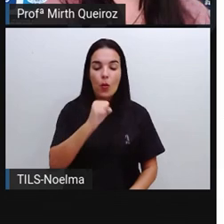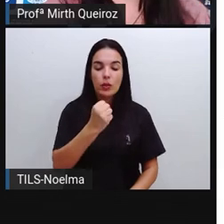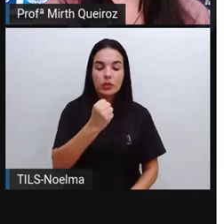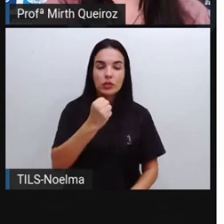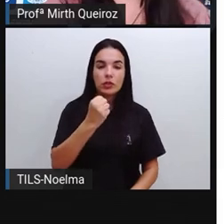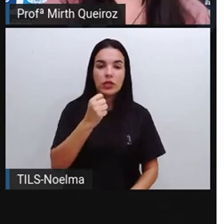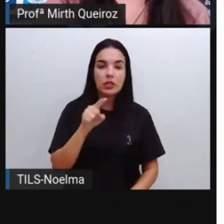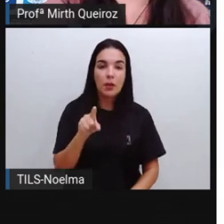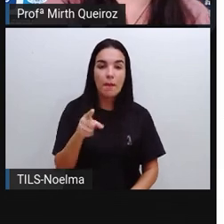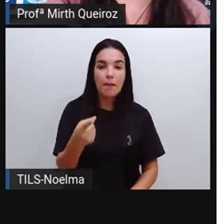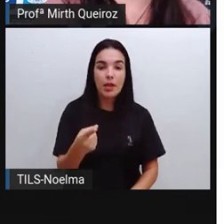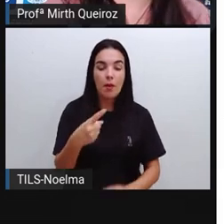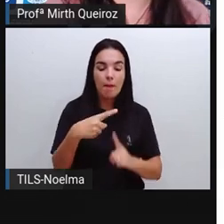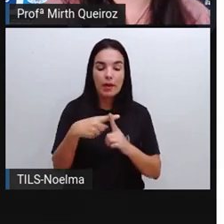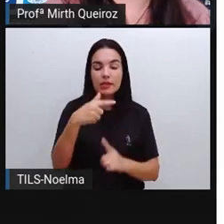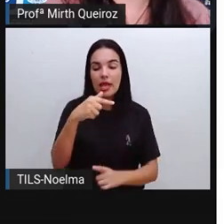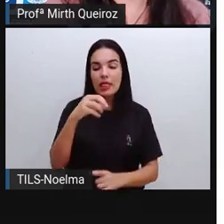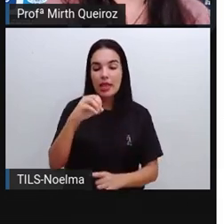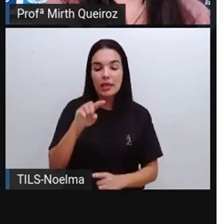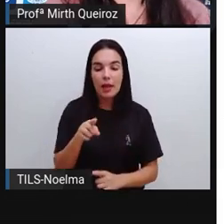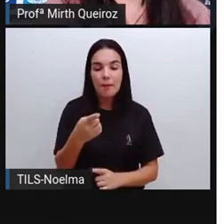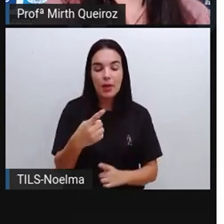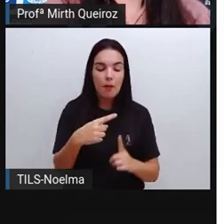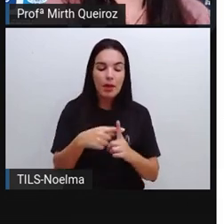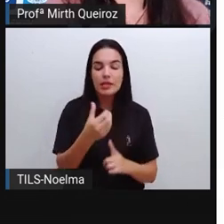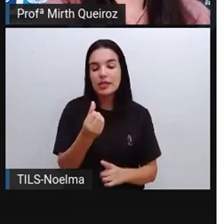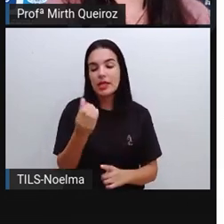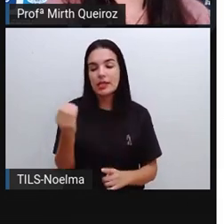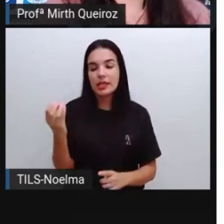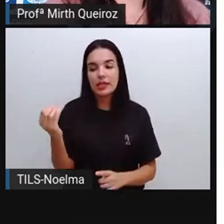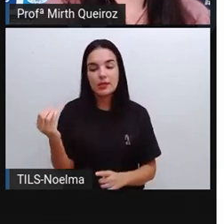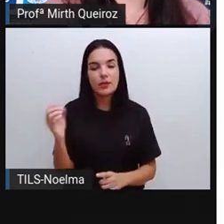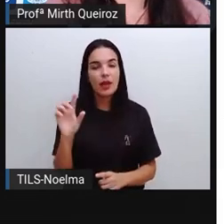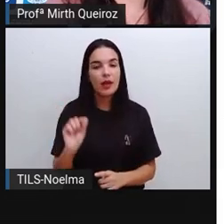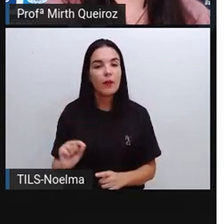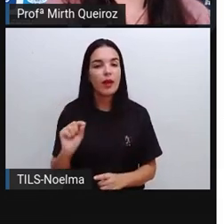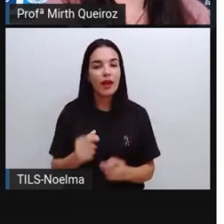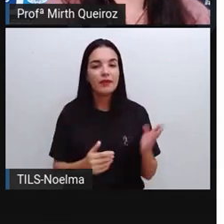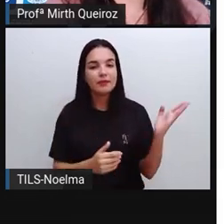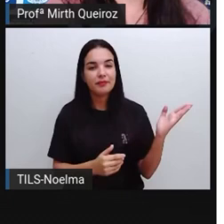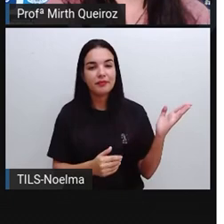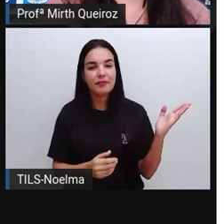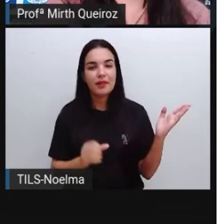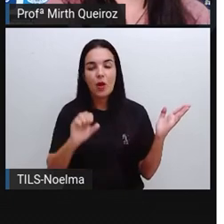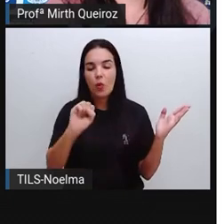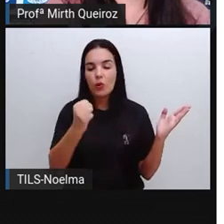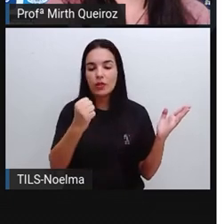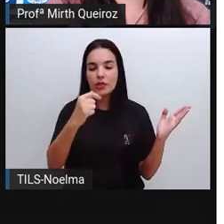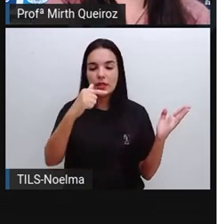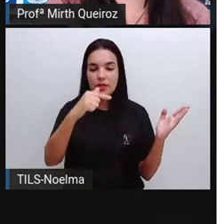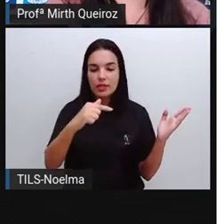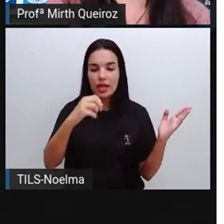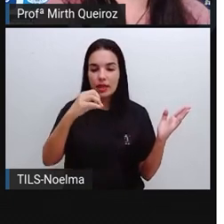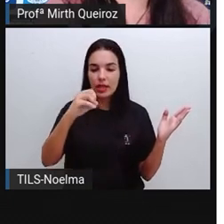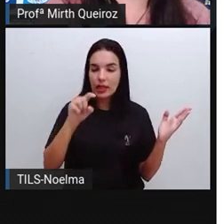800 mil mas 70 mil mais 600 seriam igual a que